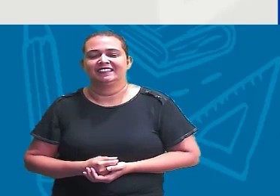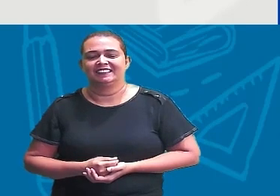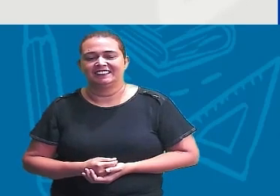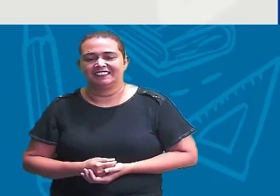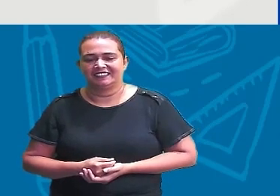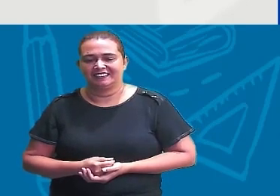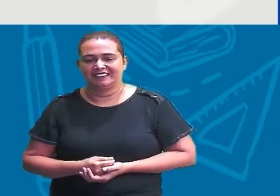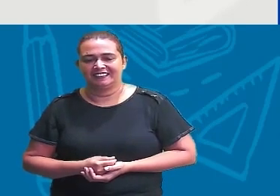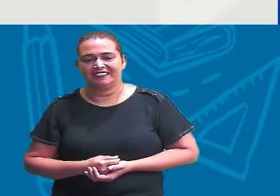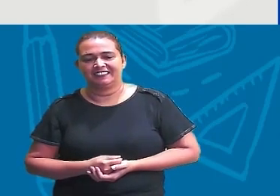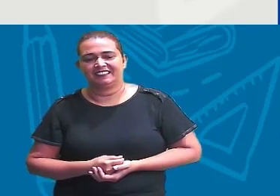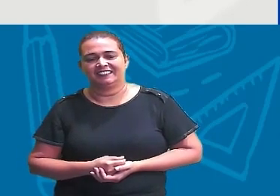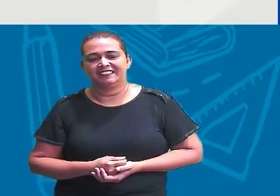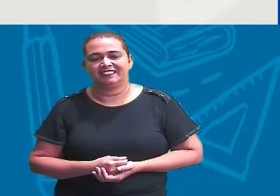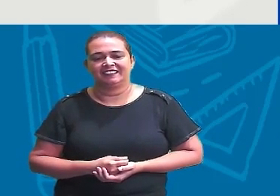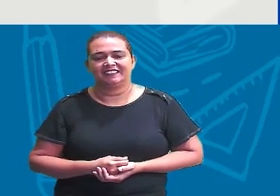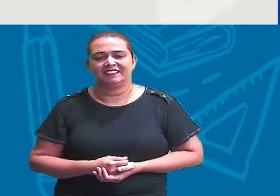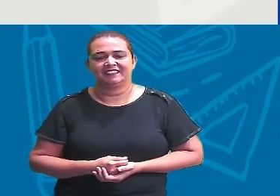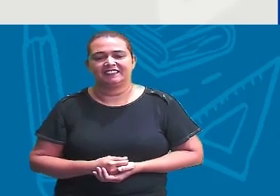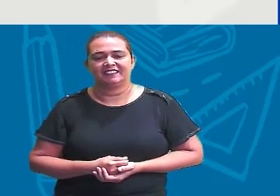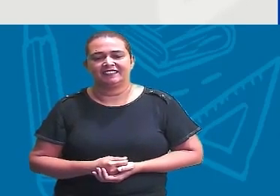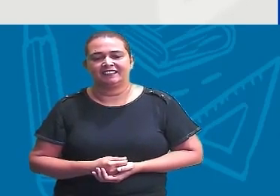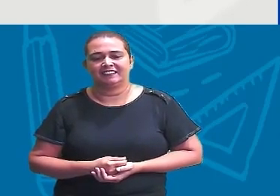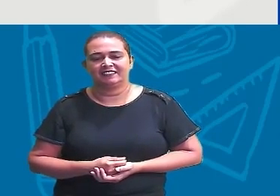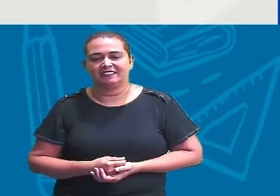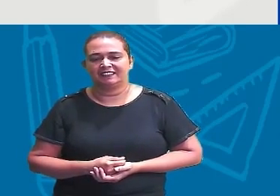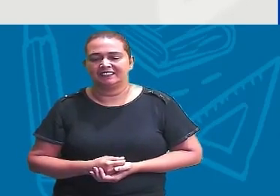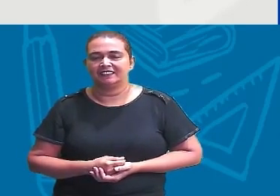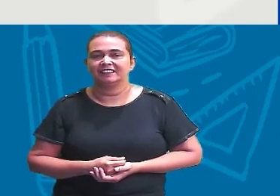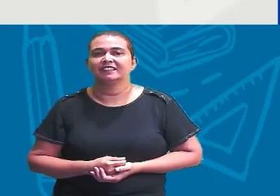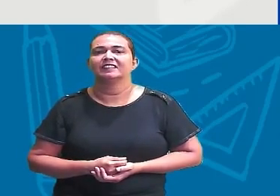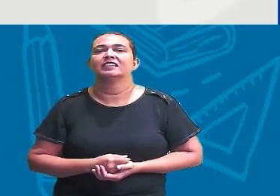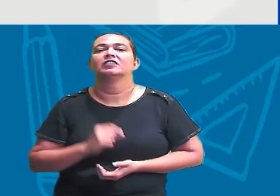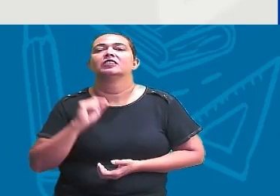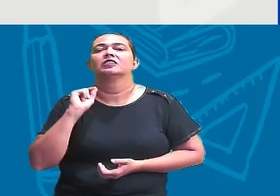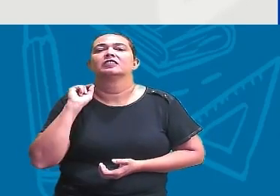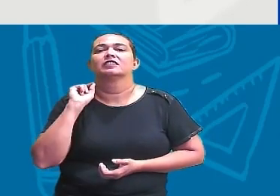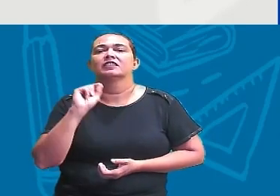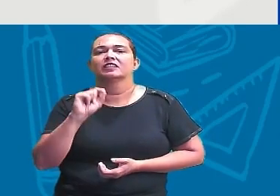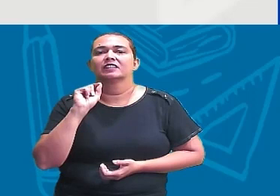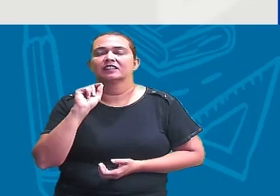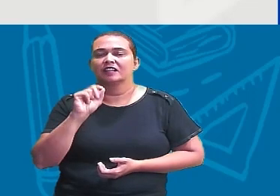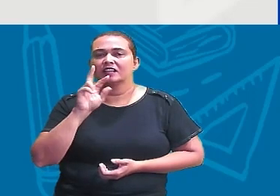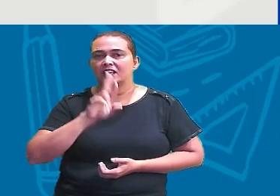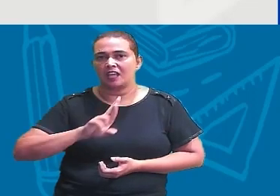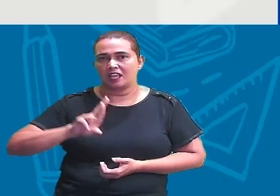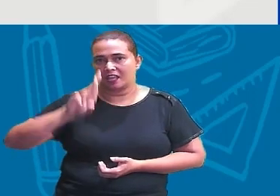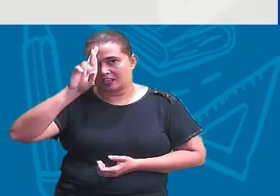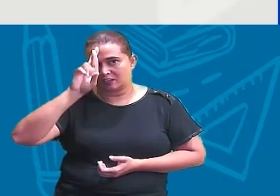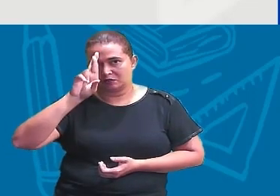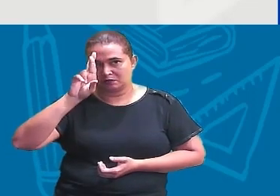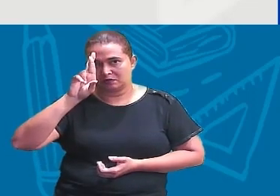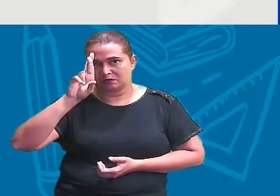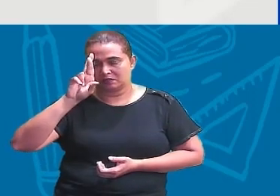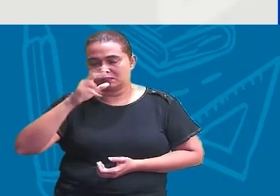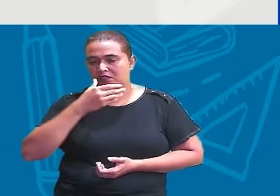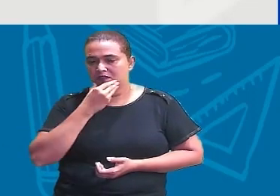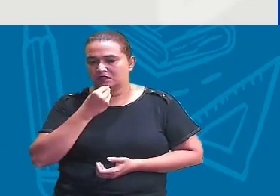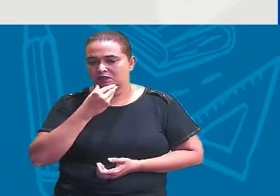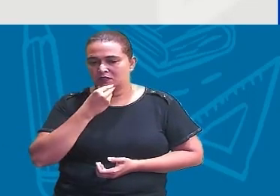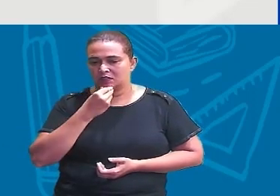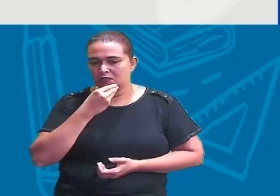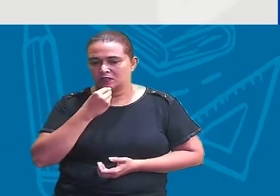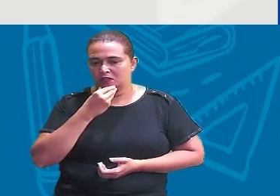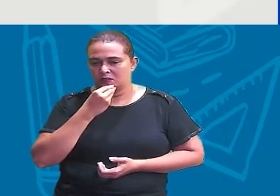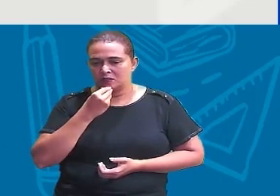o palco desse assassinato. O autor do crime foi Gravilo Príncipe, participante do